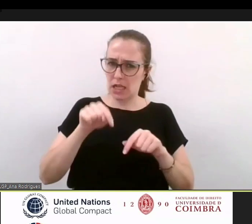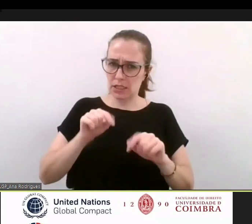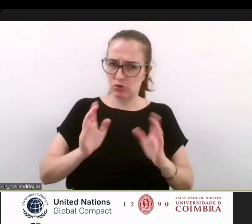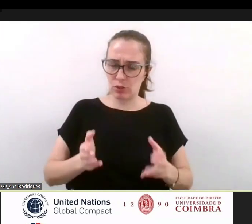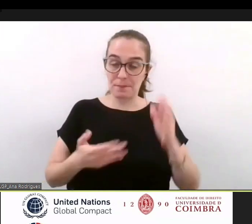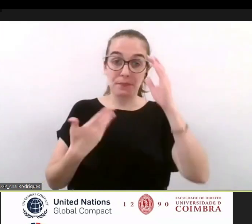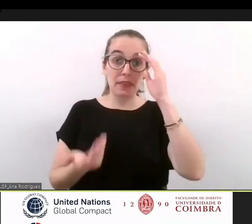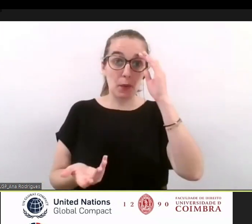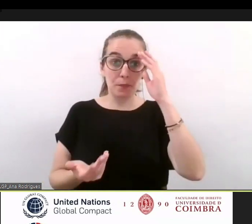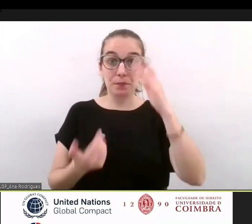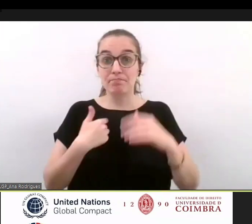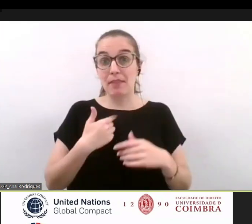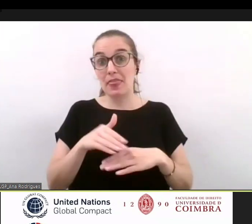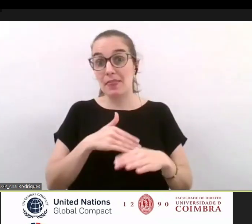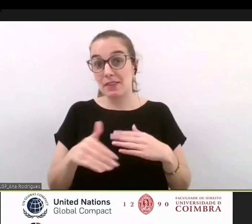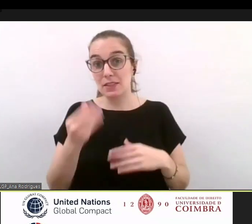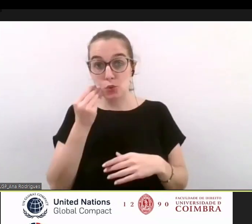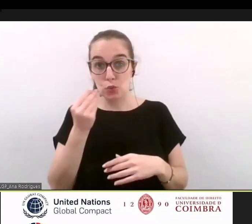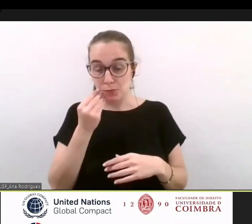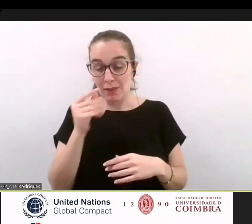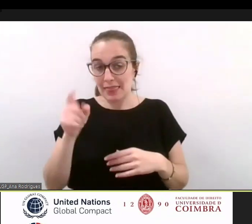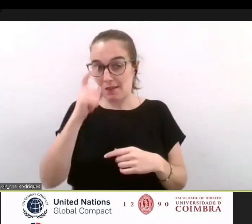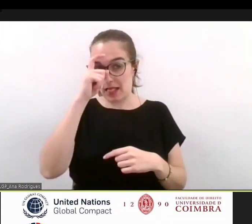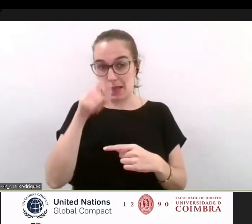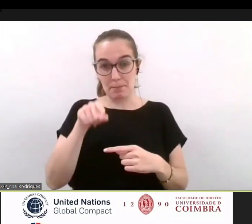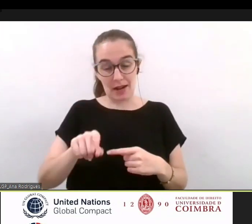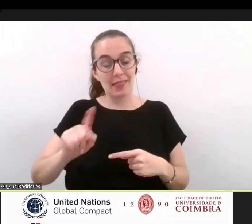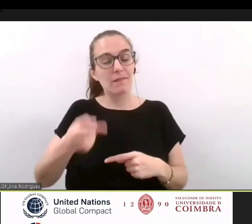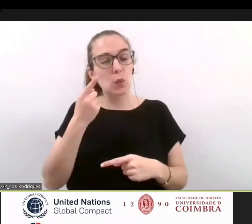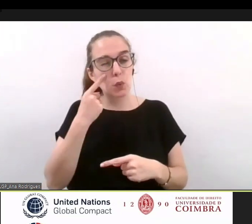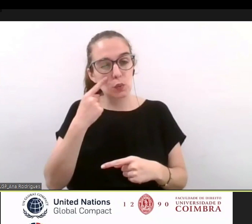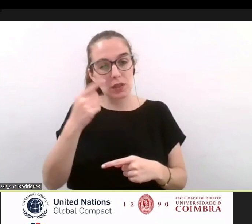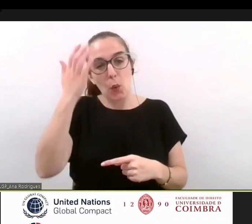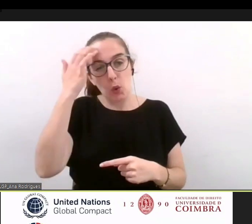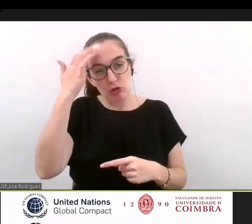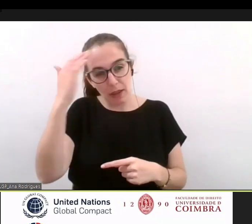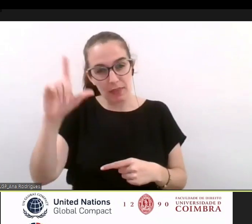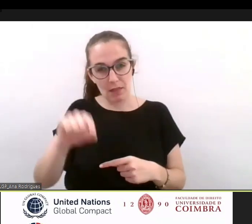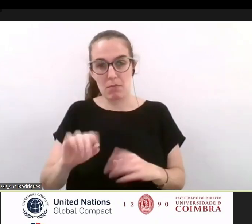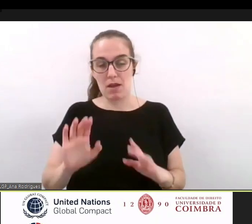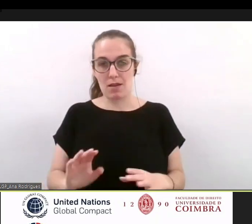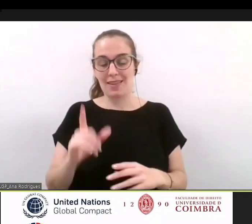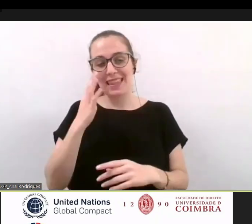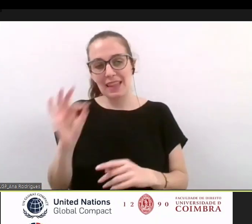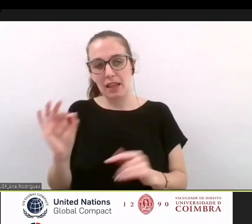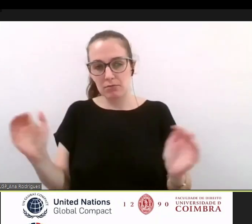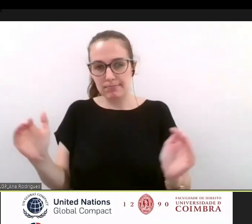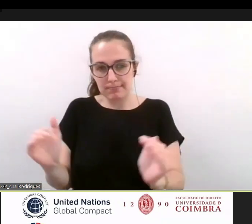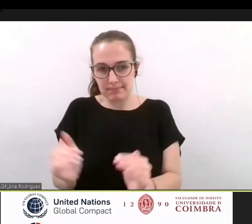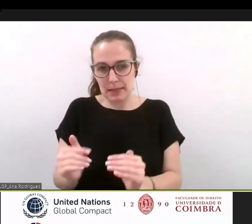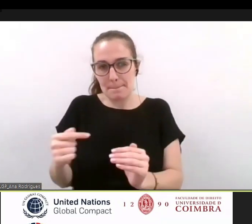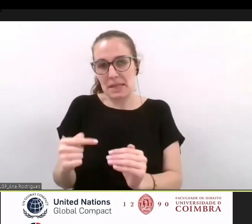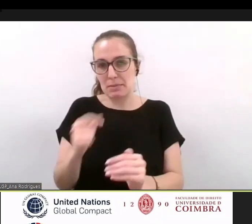efeitos negativos devem ser tidos em consideração e devem ser minimizados ou mitigados dentro do